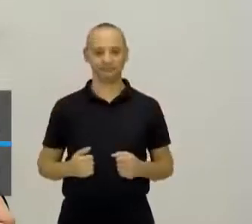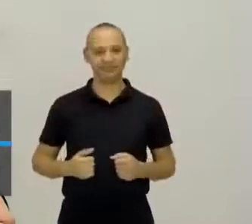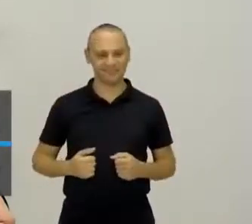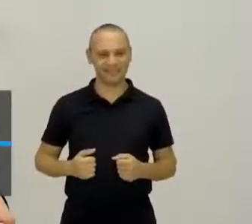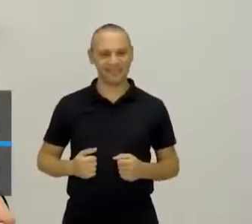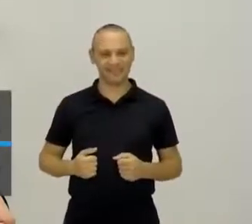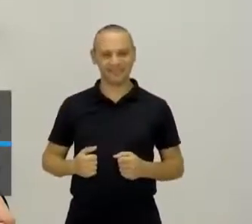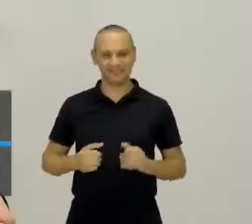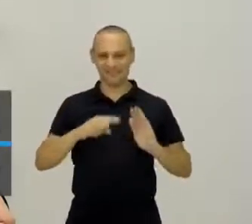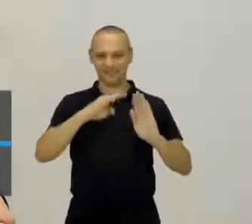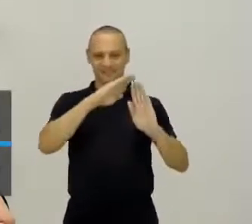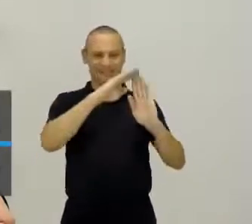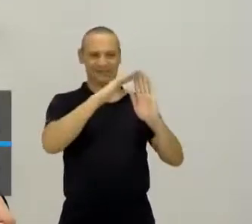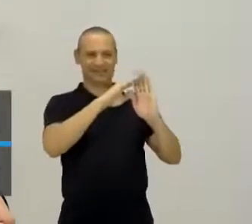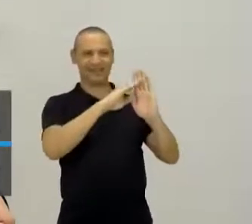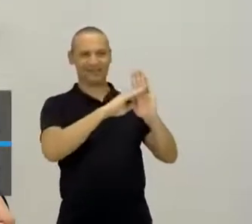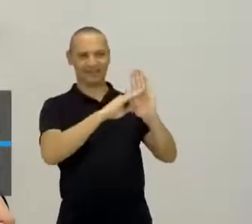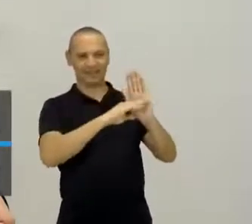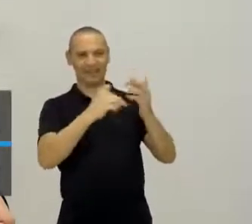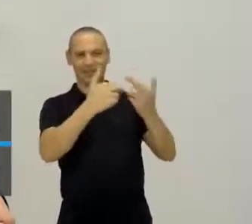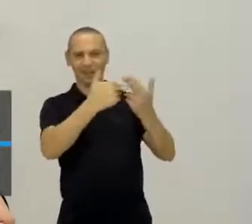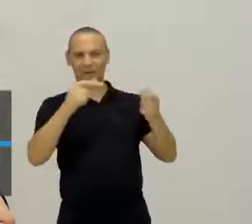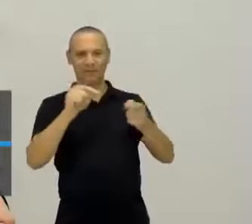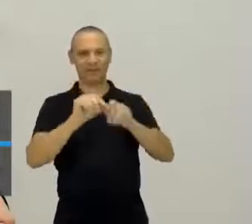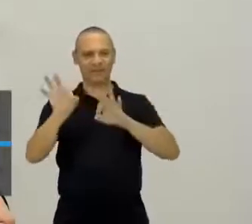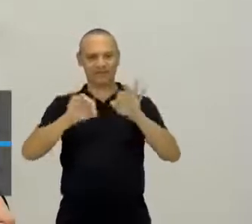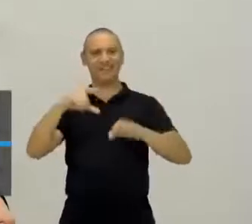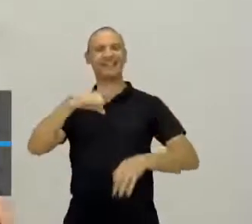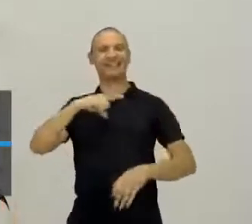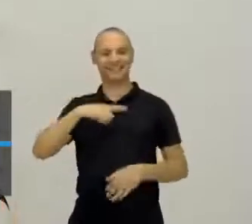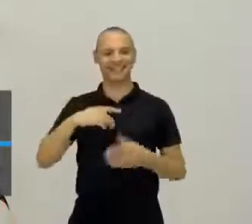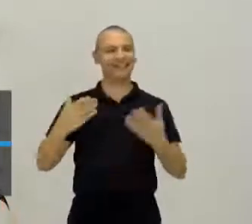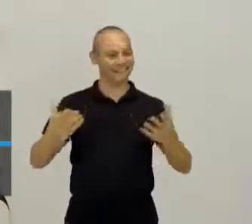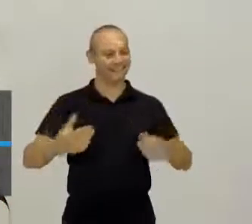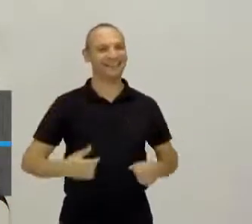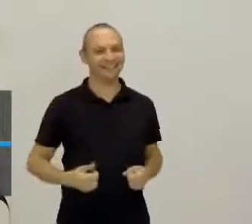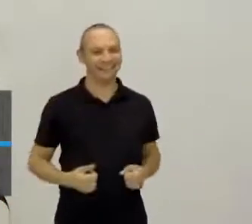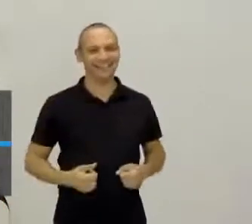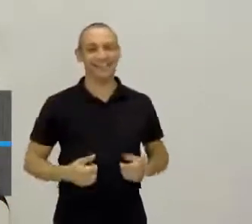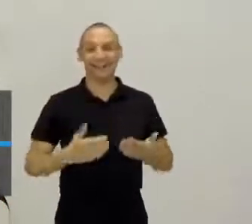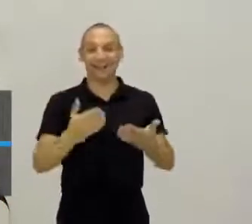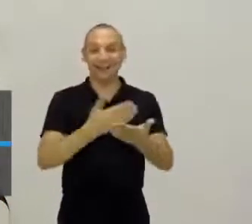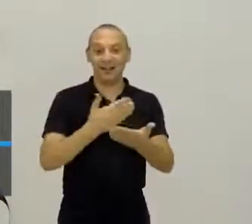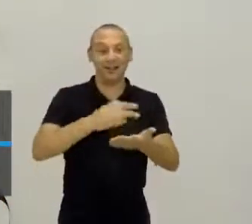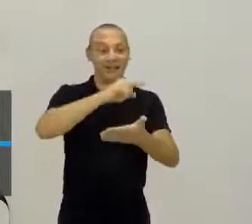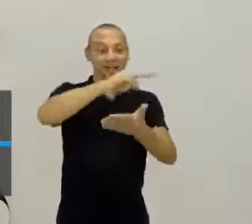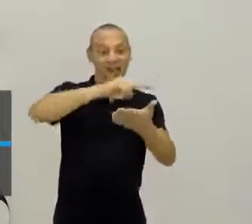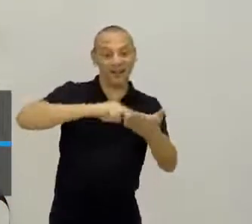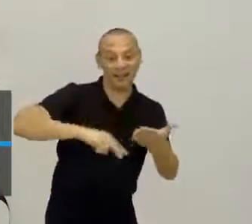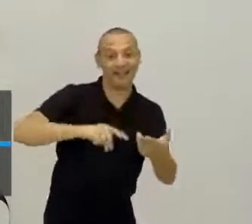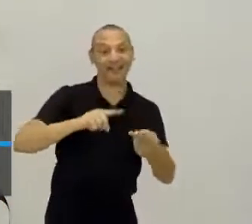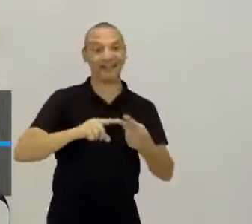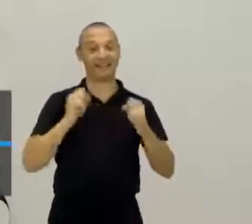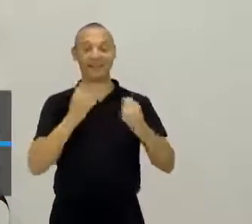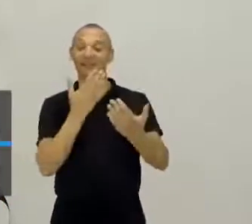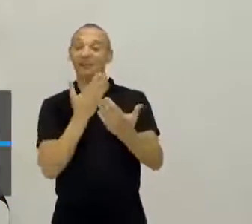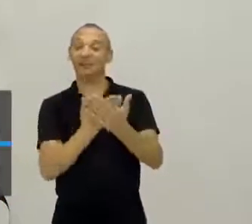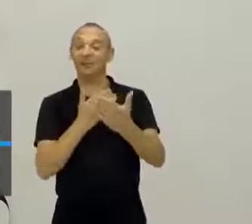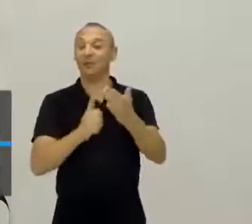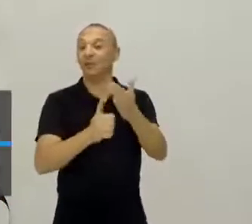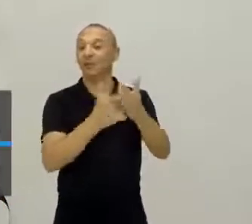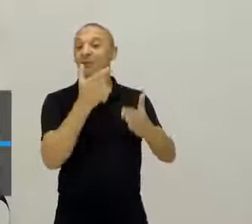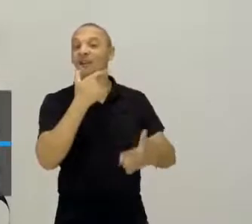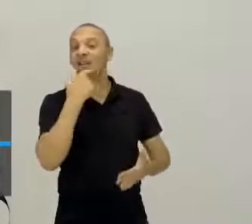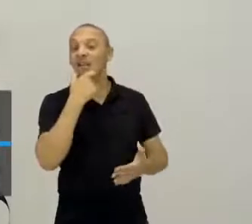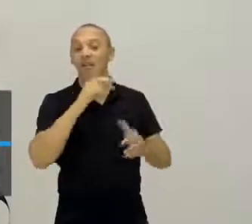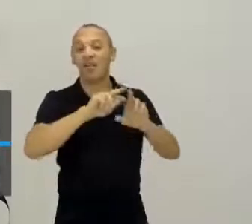fazer uma lista, viu, Lívia, para você? Tem um monte de coisa para fazer. Sim. Ó, livros para ler. Hoje a gente pode estudar vários idiomas